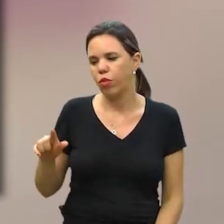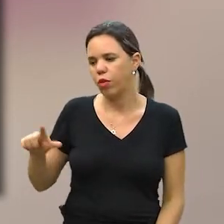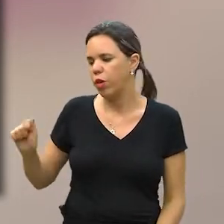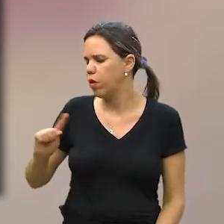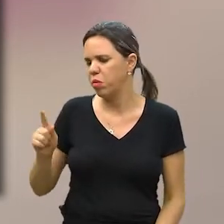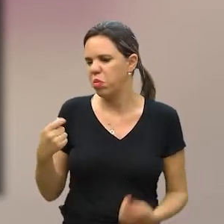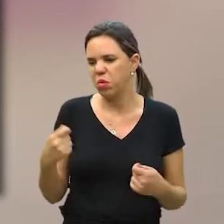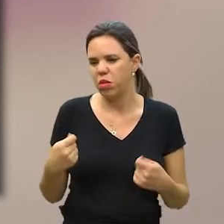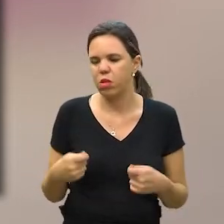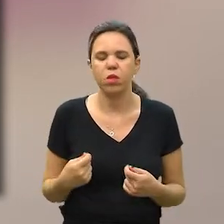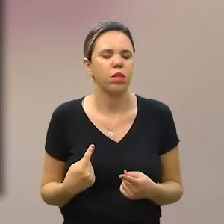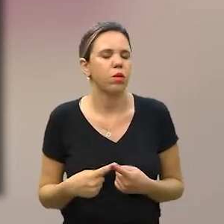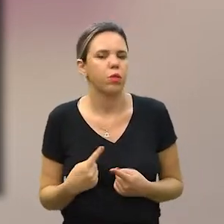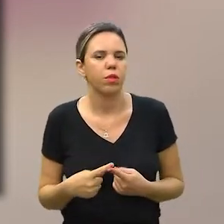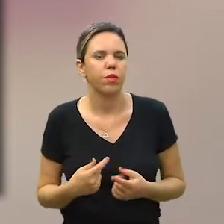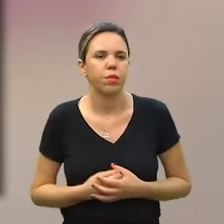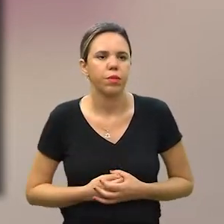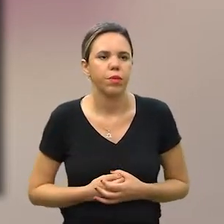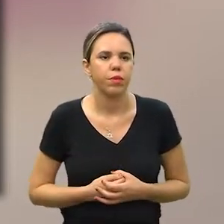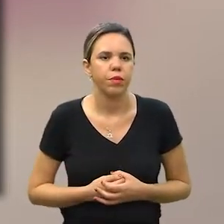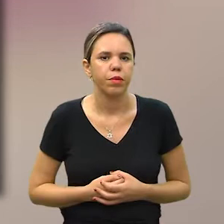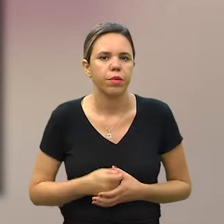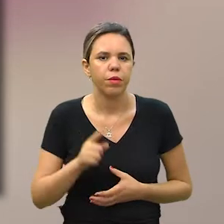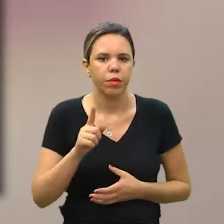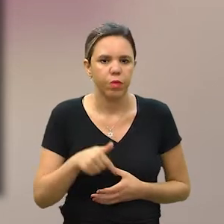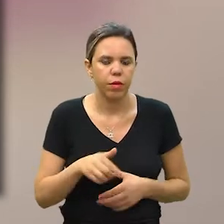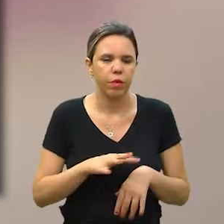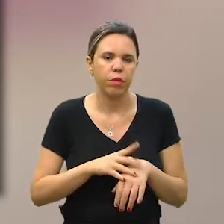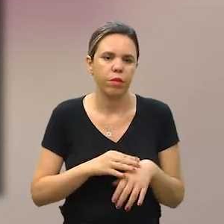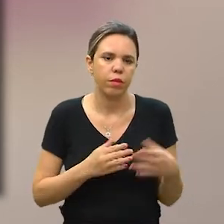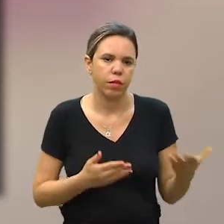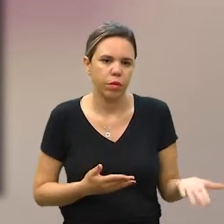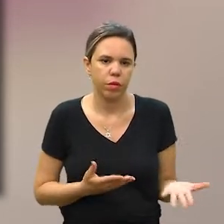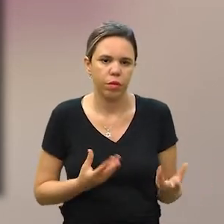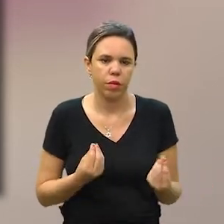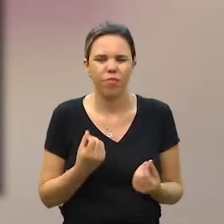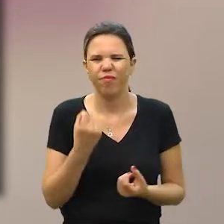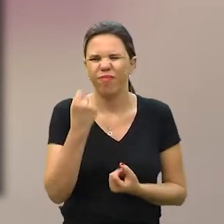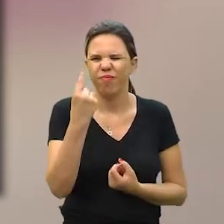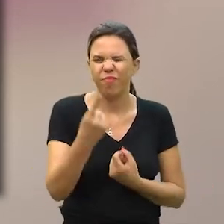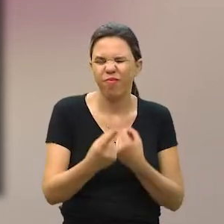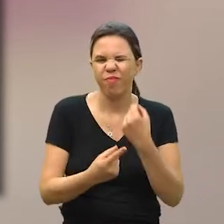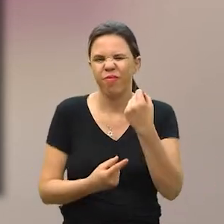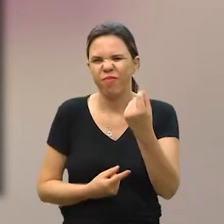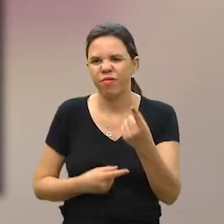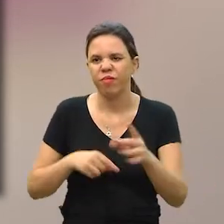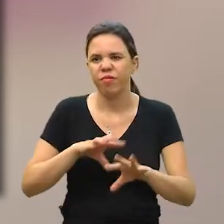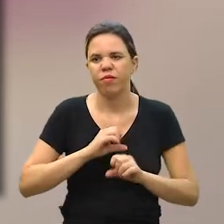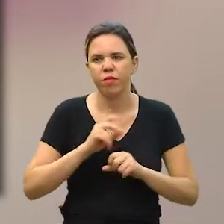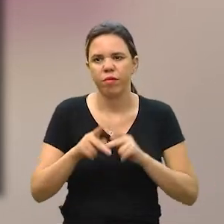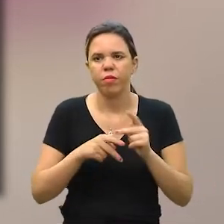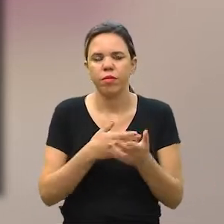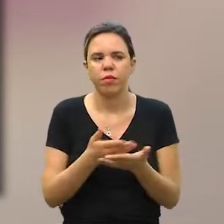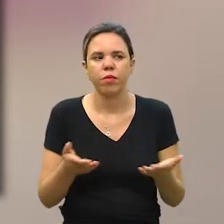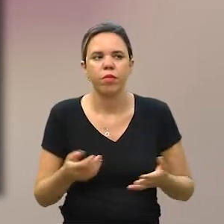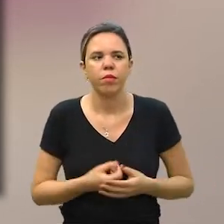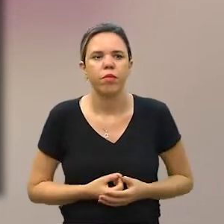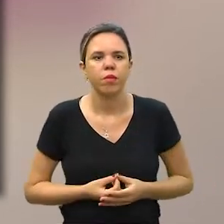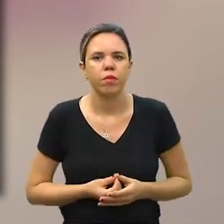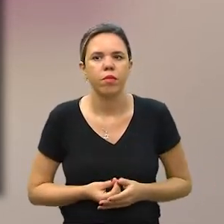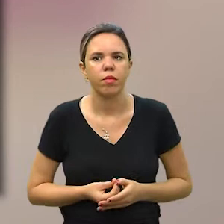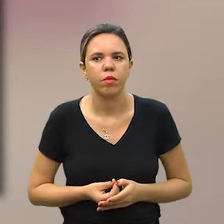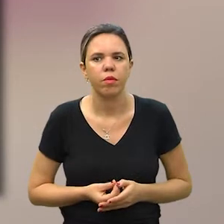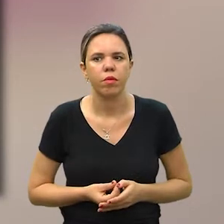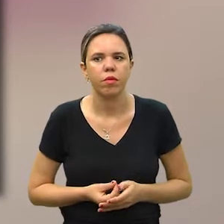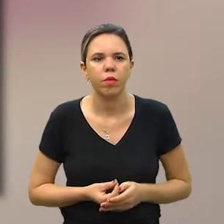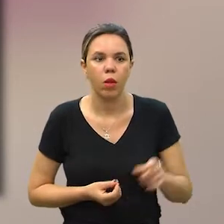Você sabe que não, Viviane? Sabe por quê? Porque essas trombofilias são muito raras na população, não